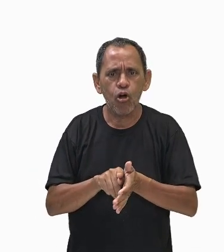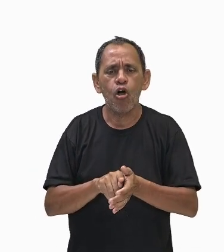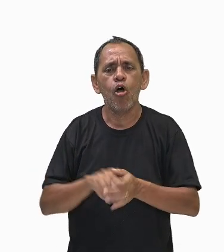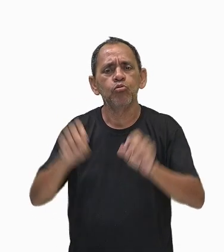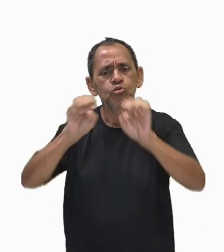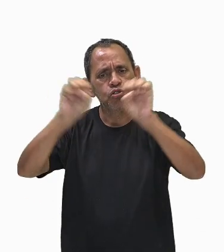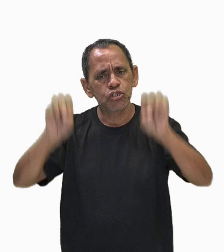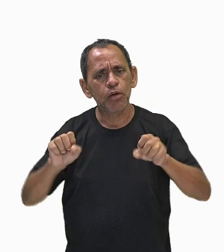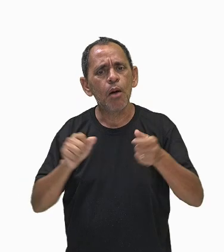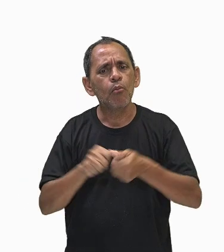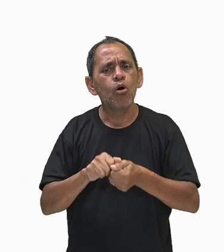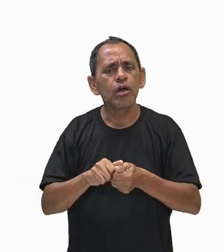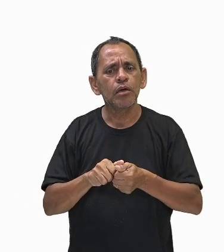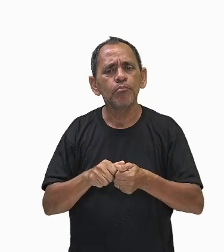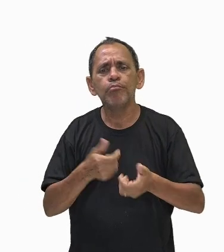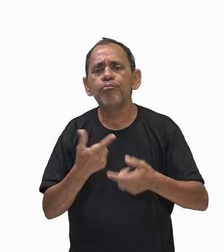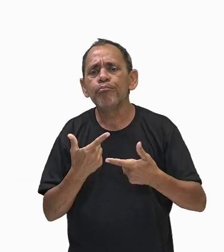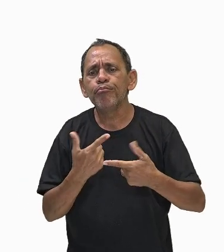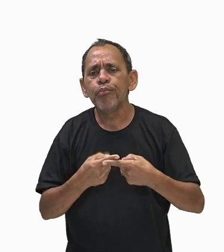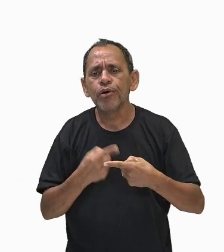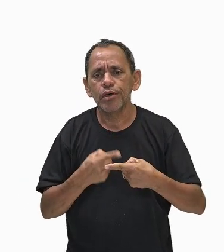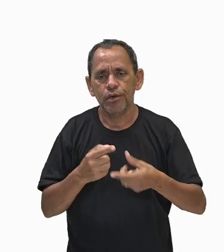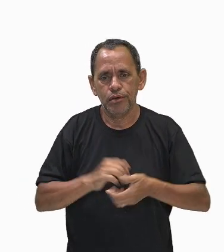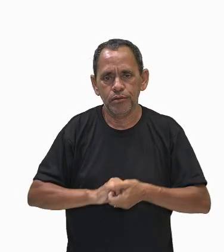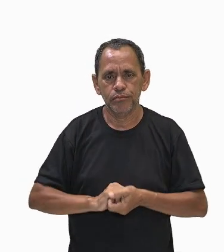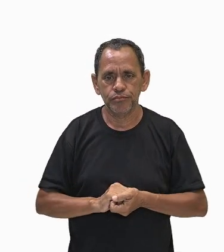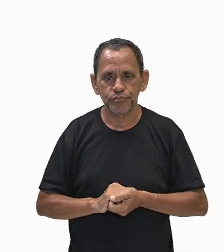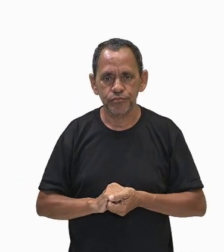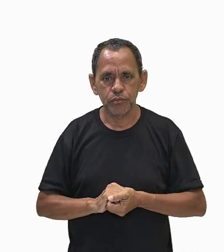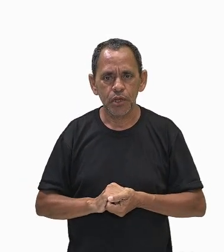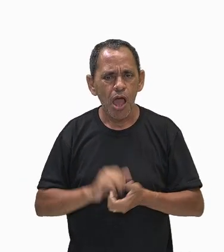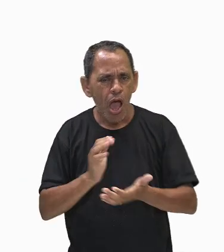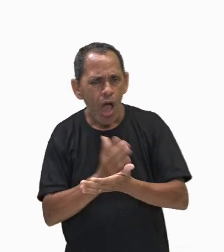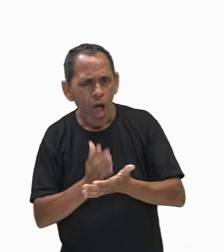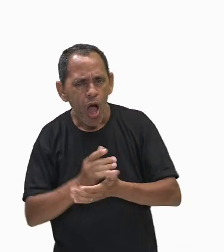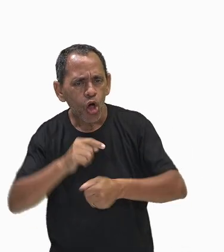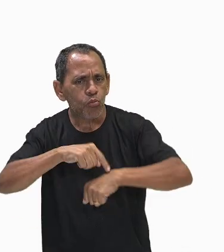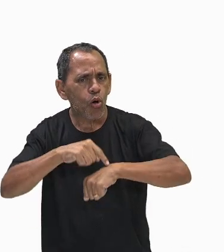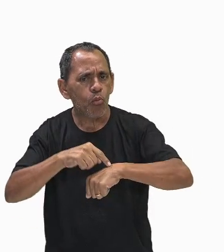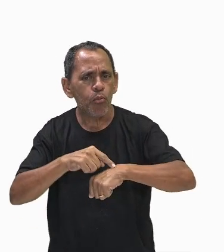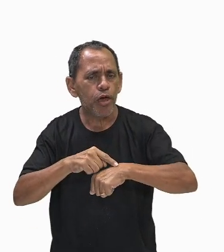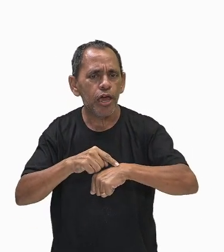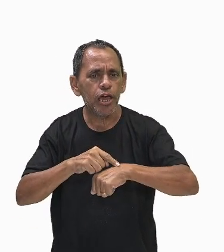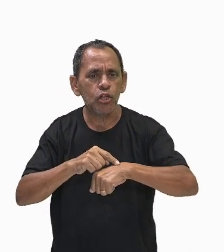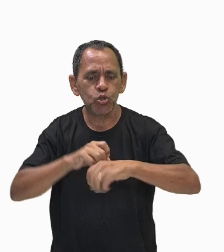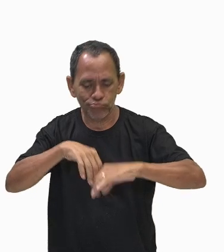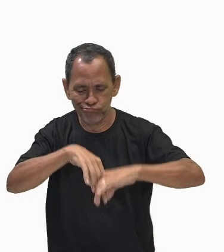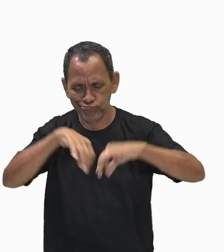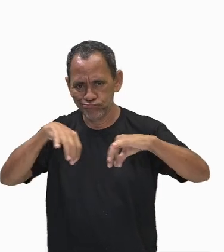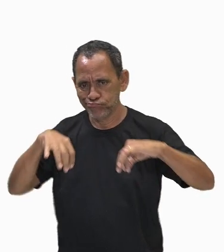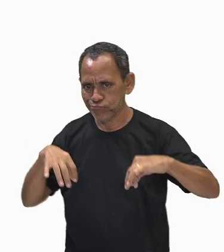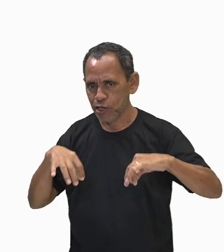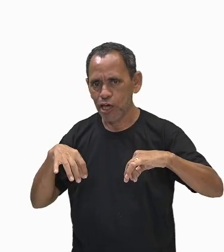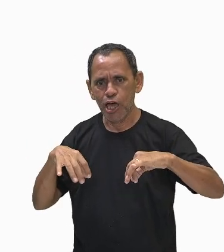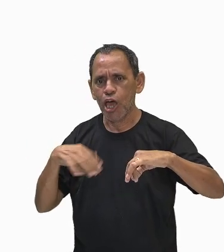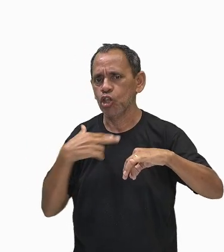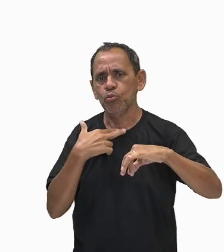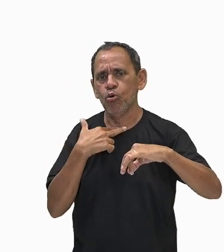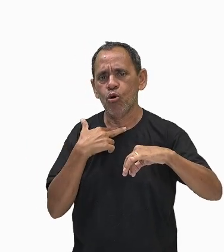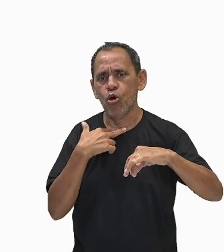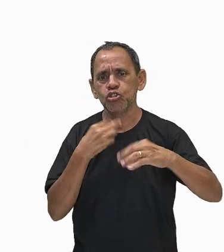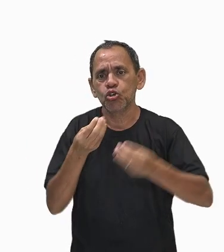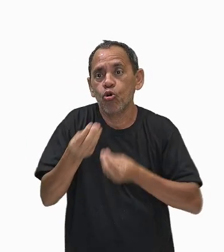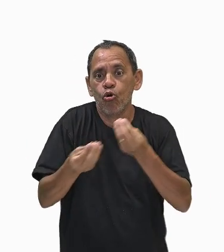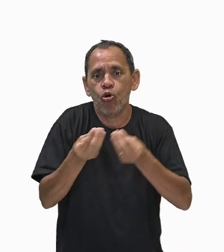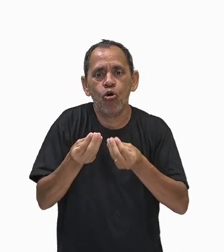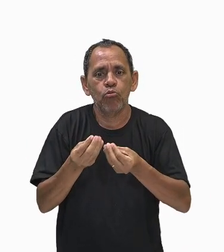aí, porque em alguns momentos não dá para separar um sistema do outro e